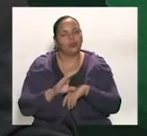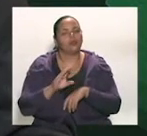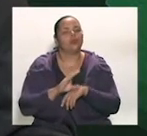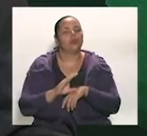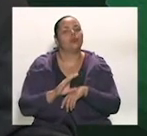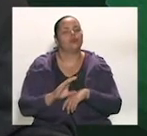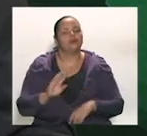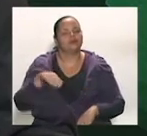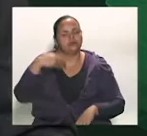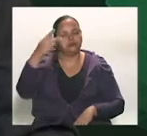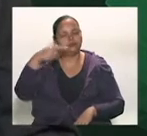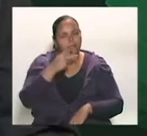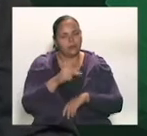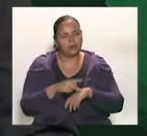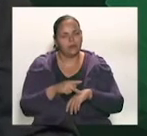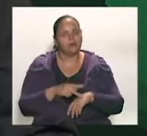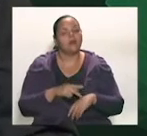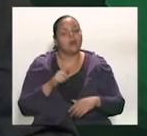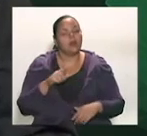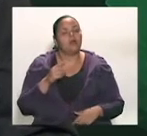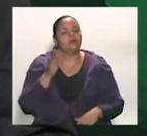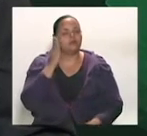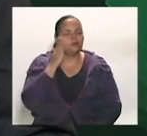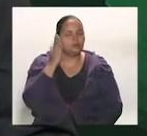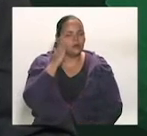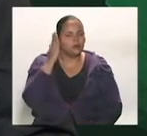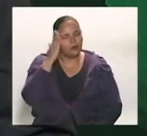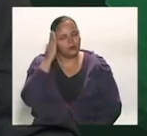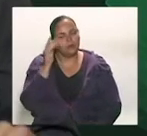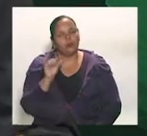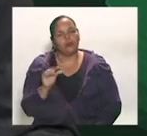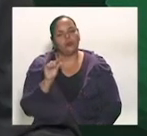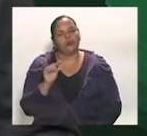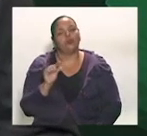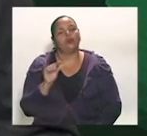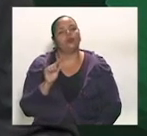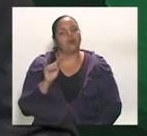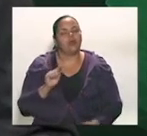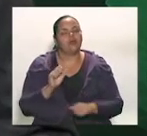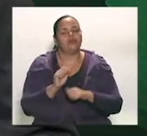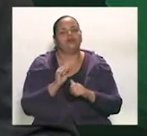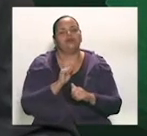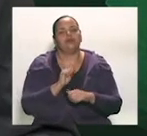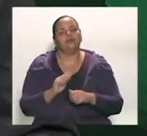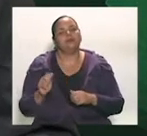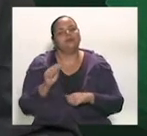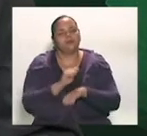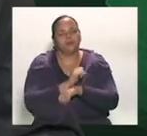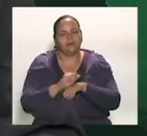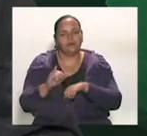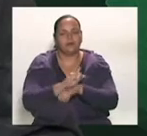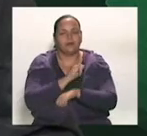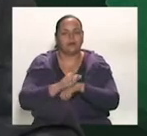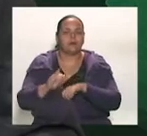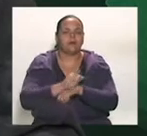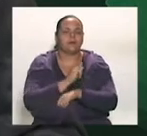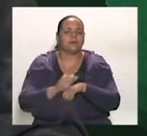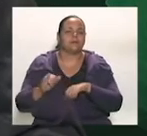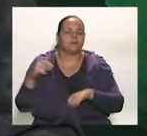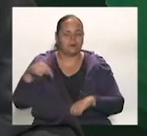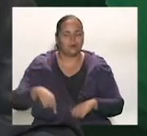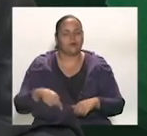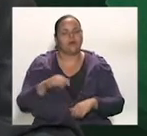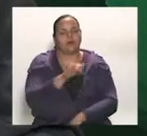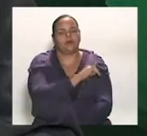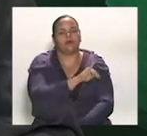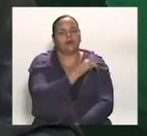de Lille, que tem o curso de mestrado em administração esportiva, um curso internacional de mestrado. E eles estão querendo saber um